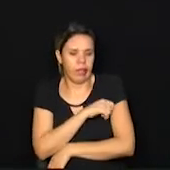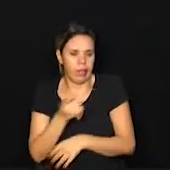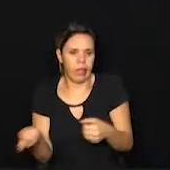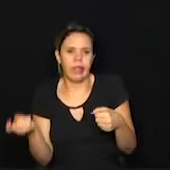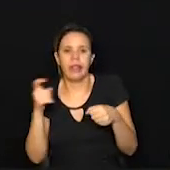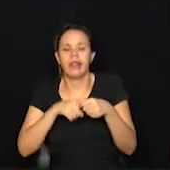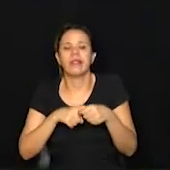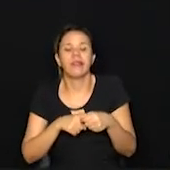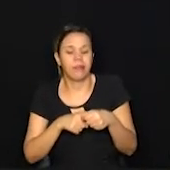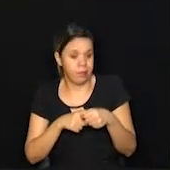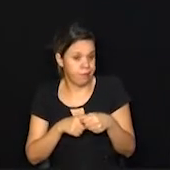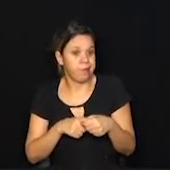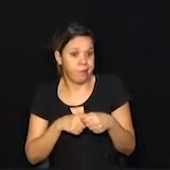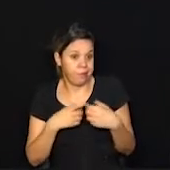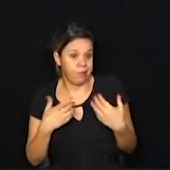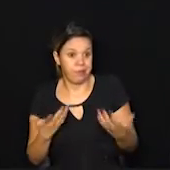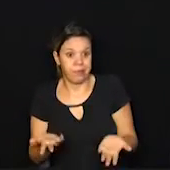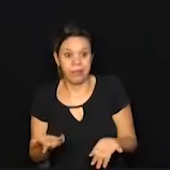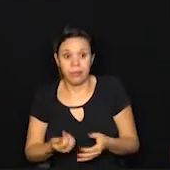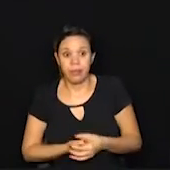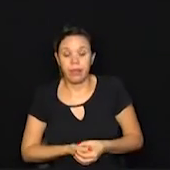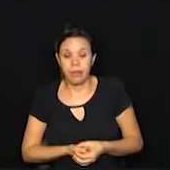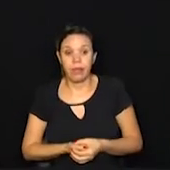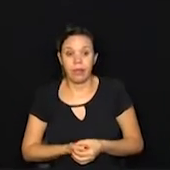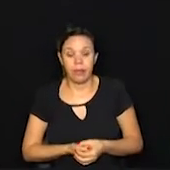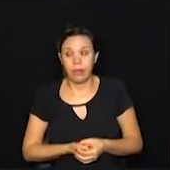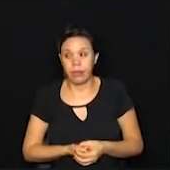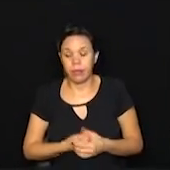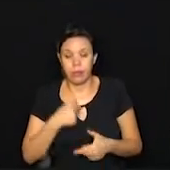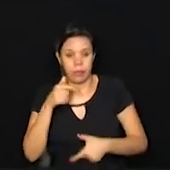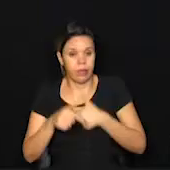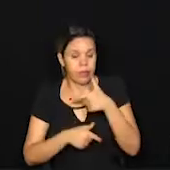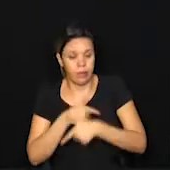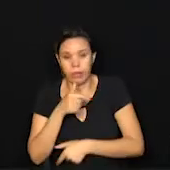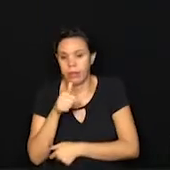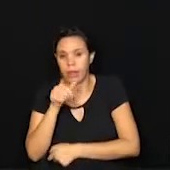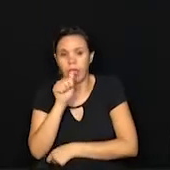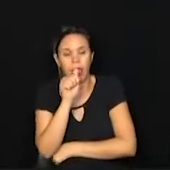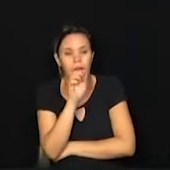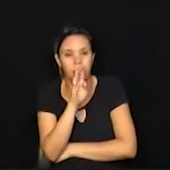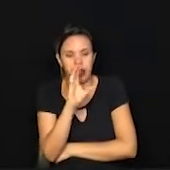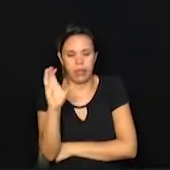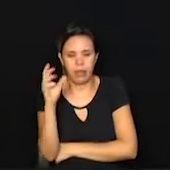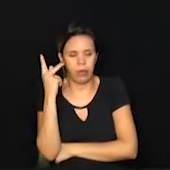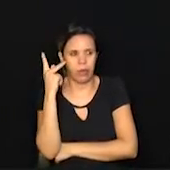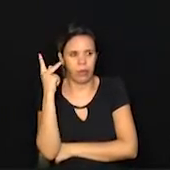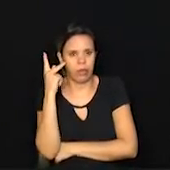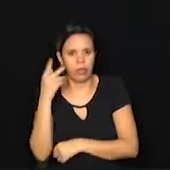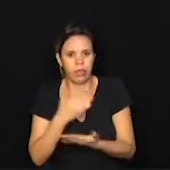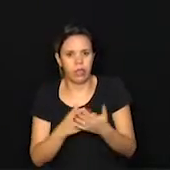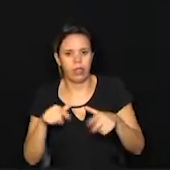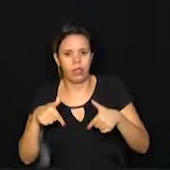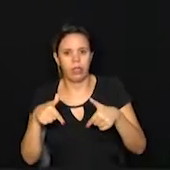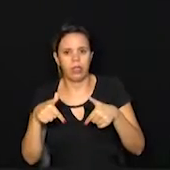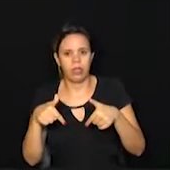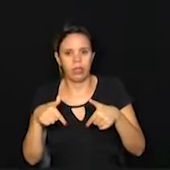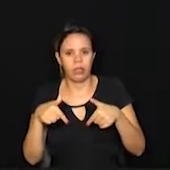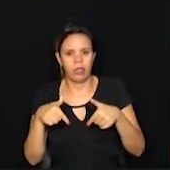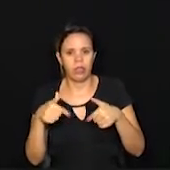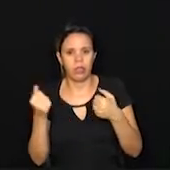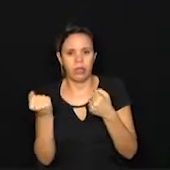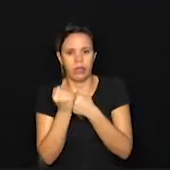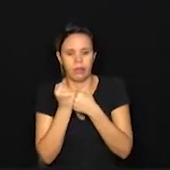retomada né é o os trabalhadores do ABC Paulista estava iniciando o movimento também pela reposição